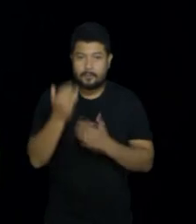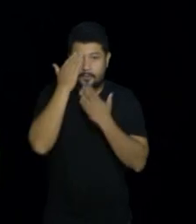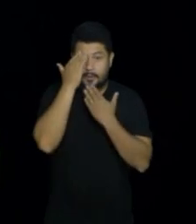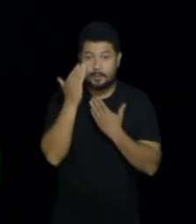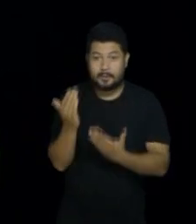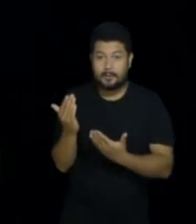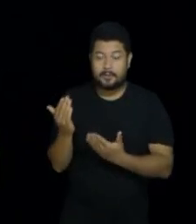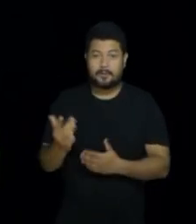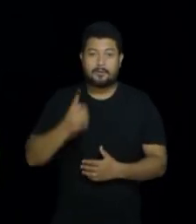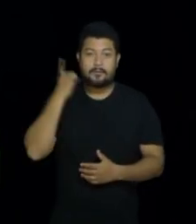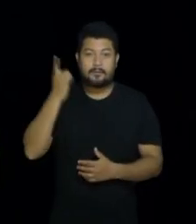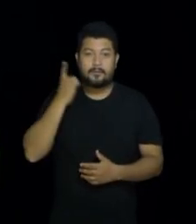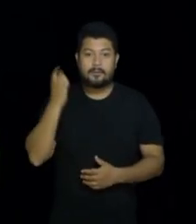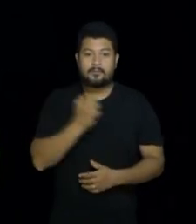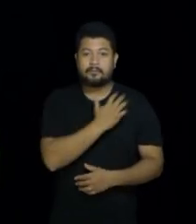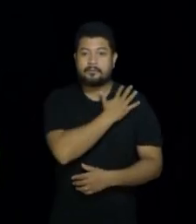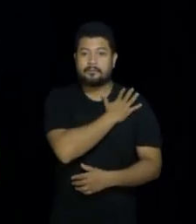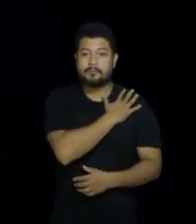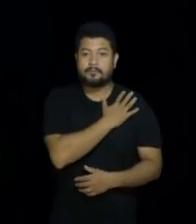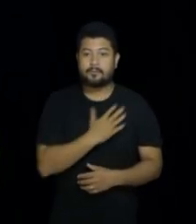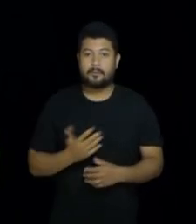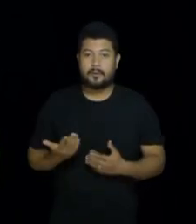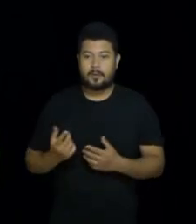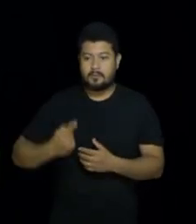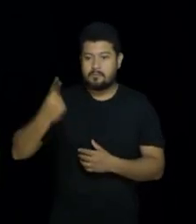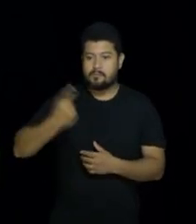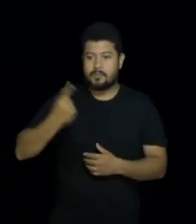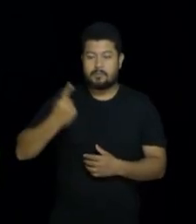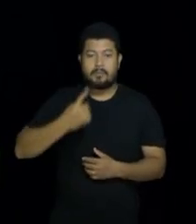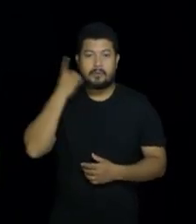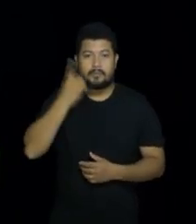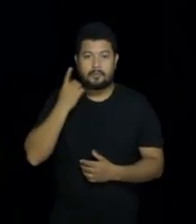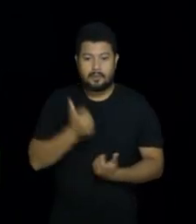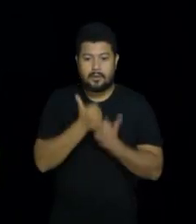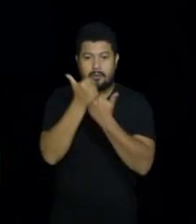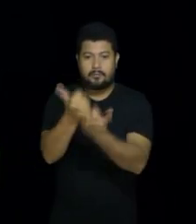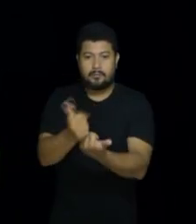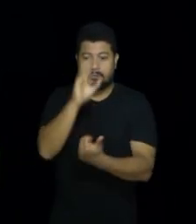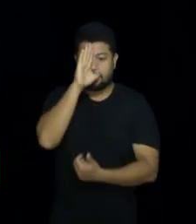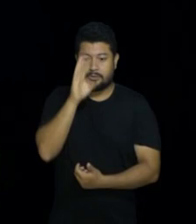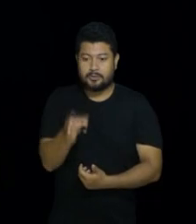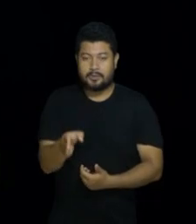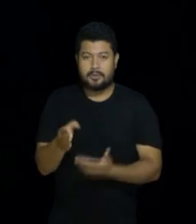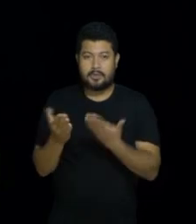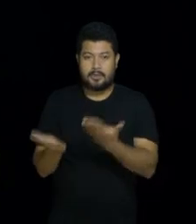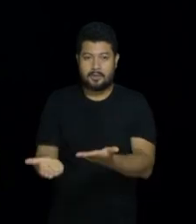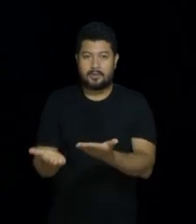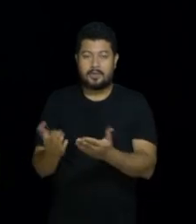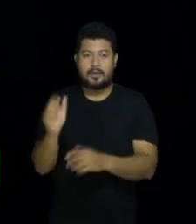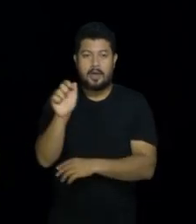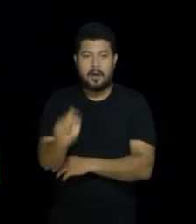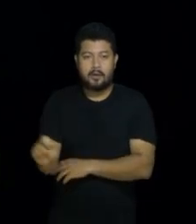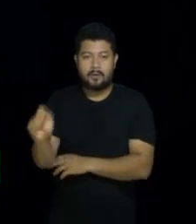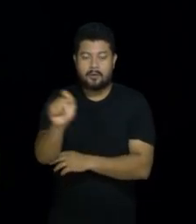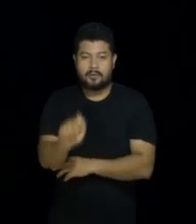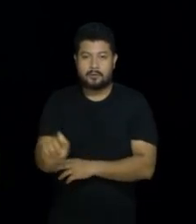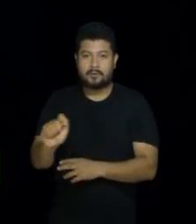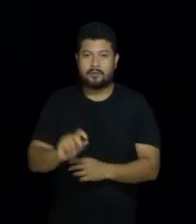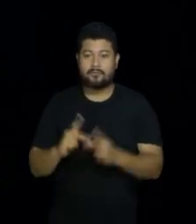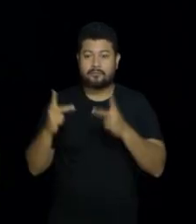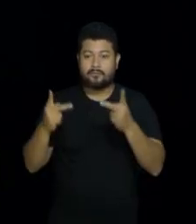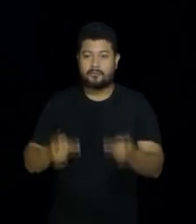Napoleão Bernardes, que foi o primeiro deputado que apoiou diretamente a Associação Visite Pomerode em 15 anos de